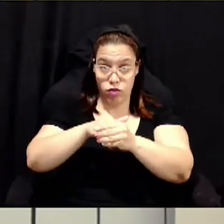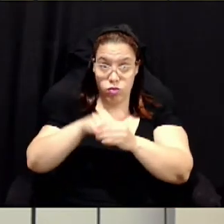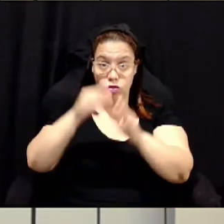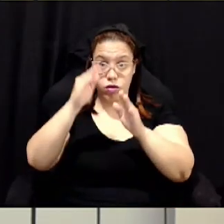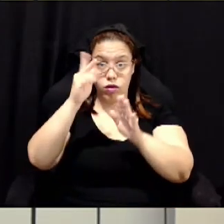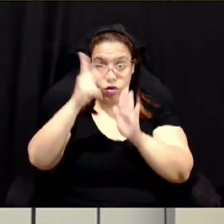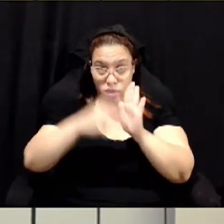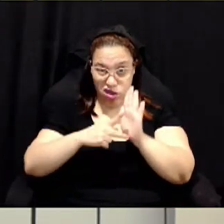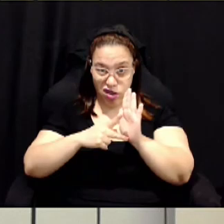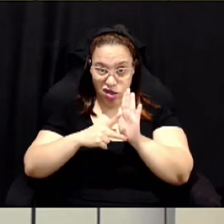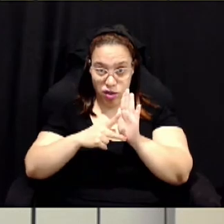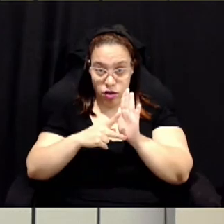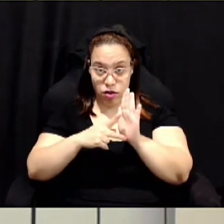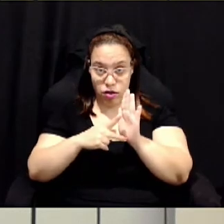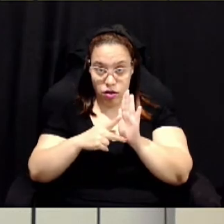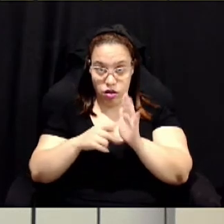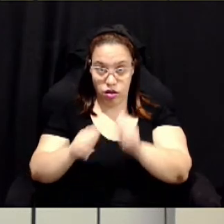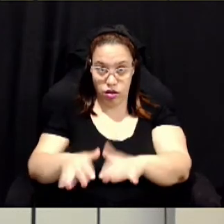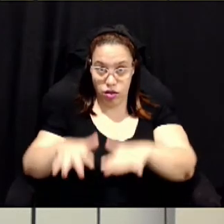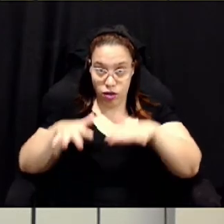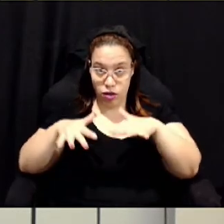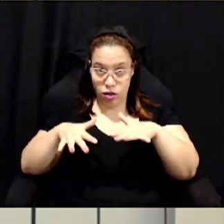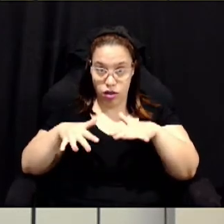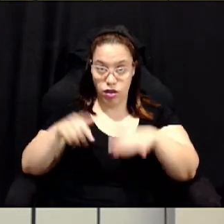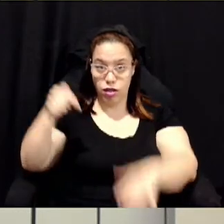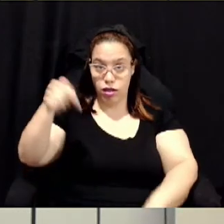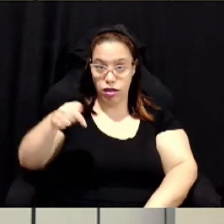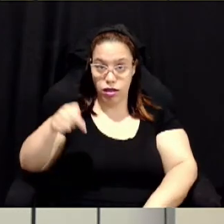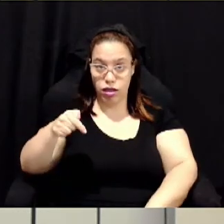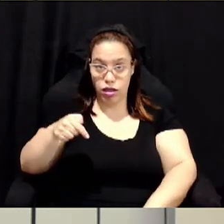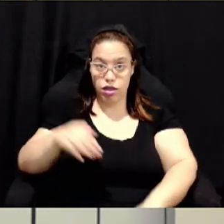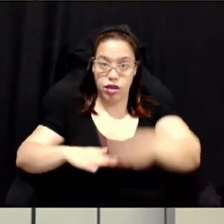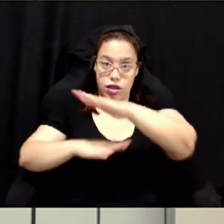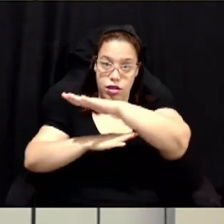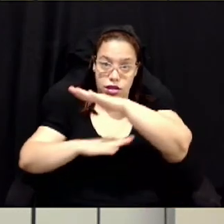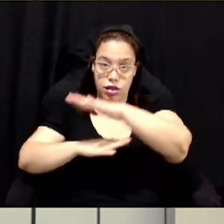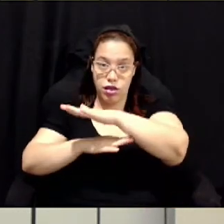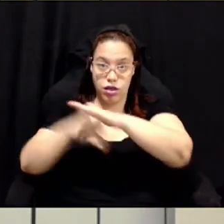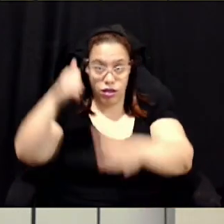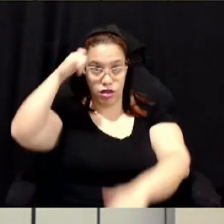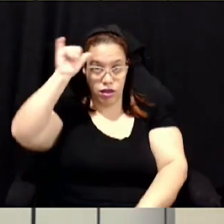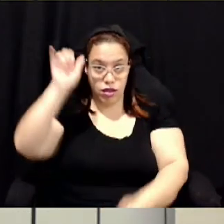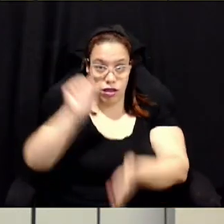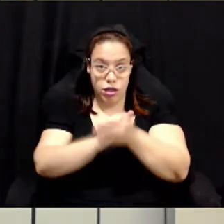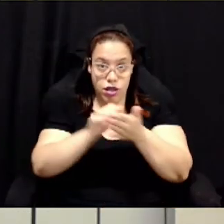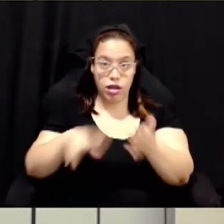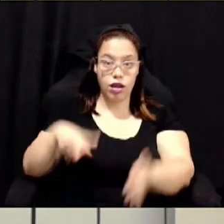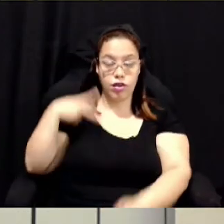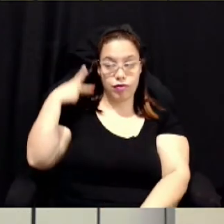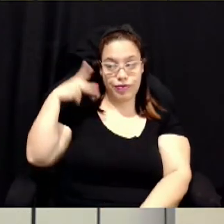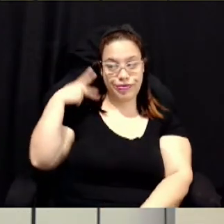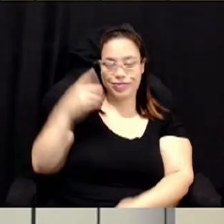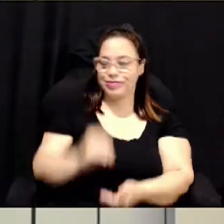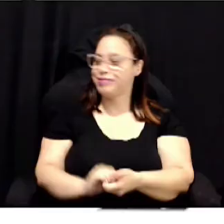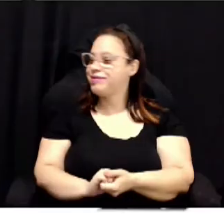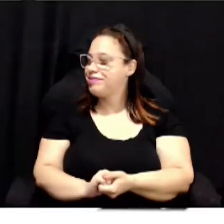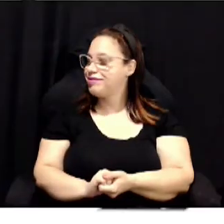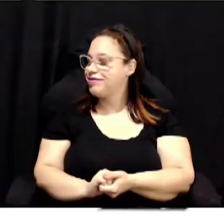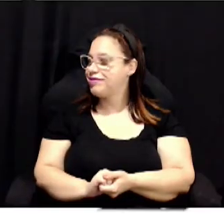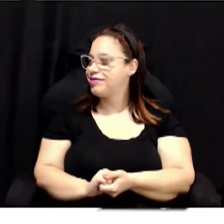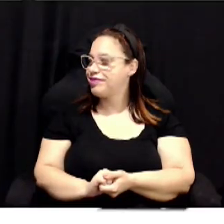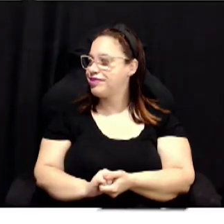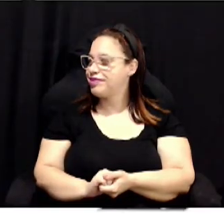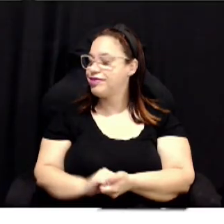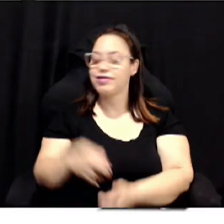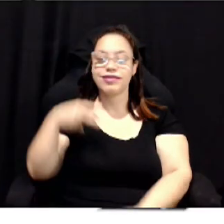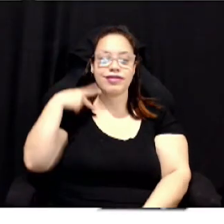as plenárias acontecem aqui na Câmara, como prevê a atividade parlamentar. O Parlamento